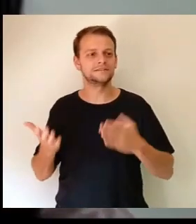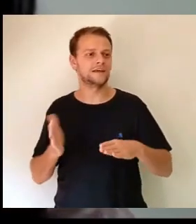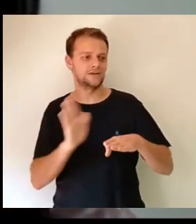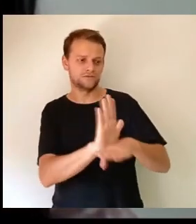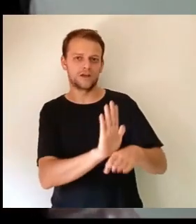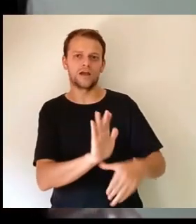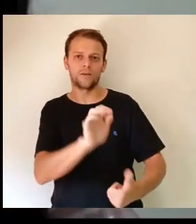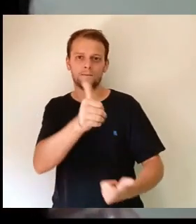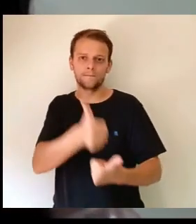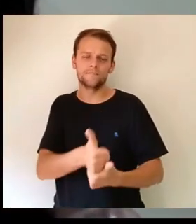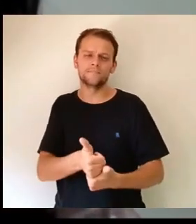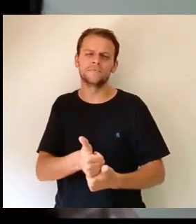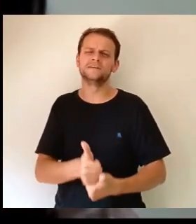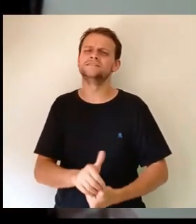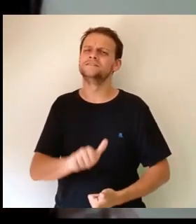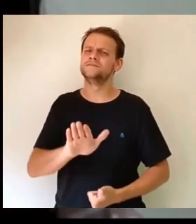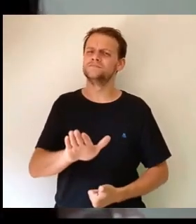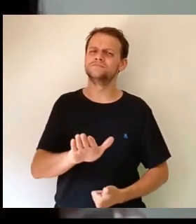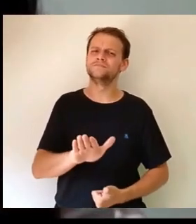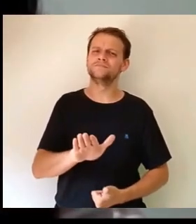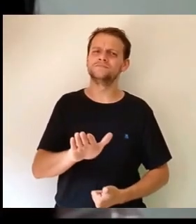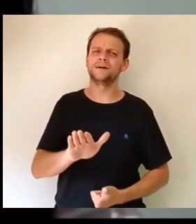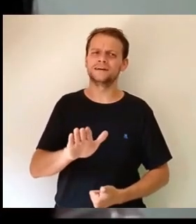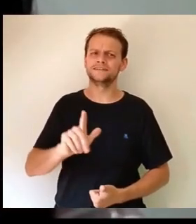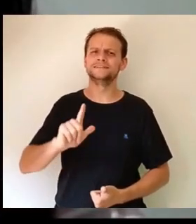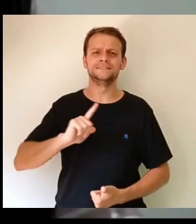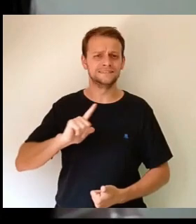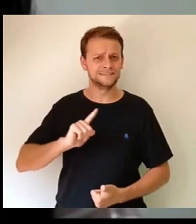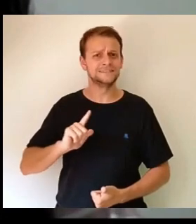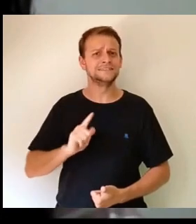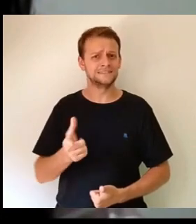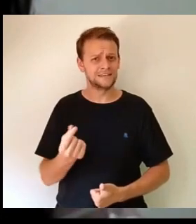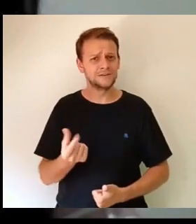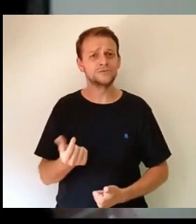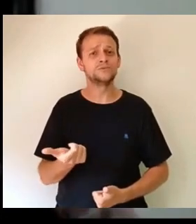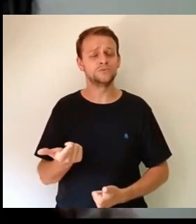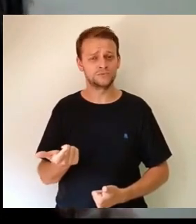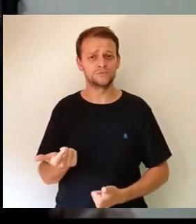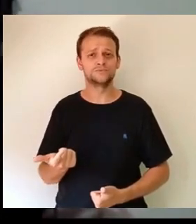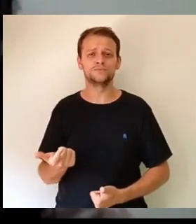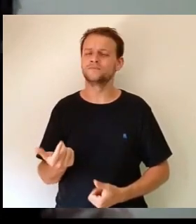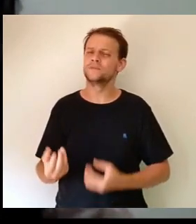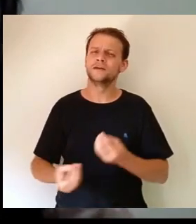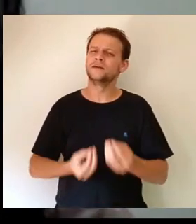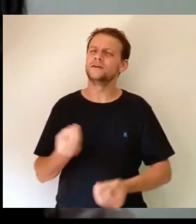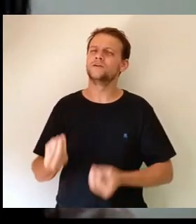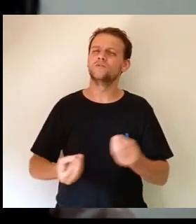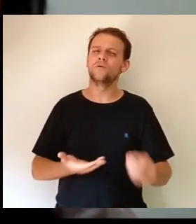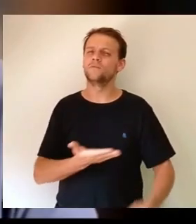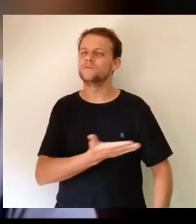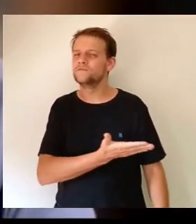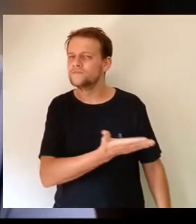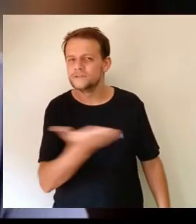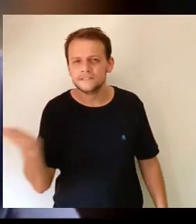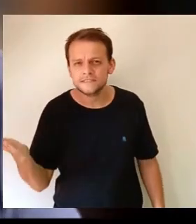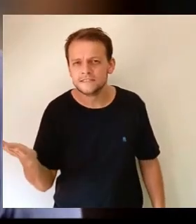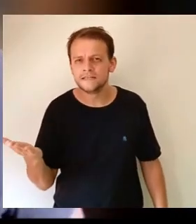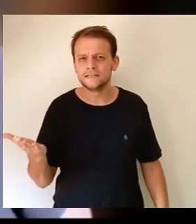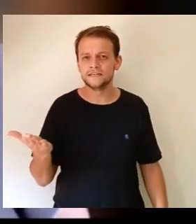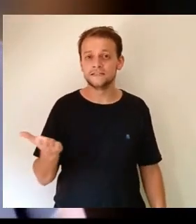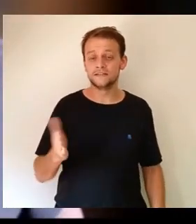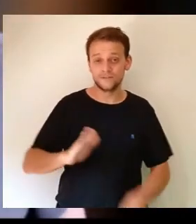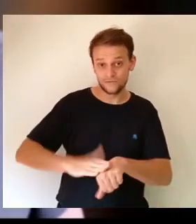aí, quem quiser contribuir, pro Apoia-se, mas tudo tem muito custo, né? E como é